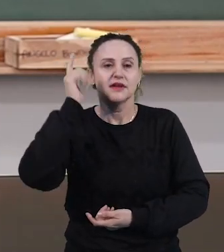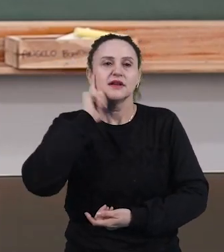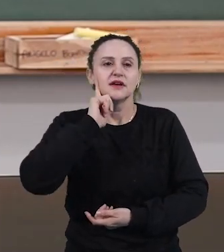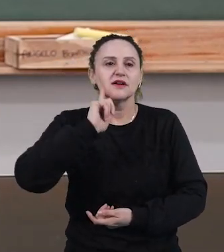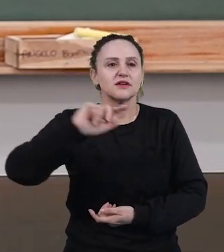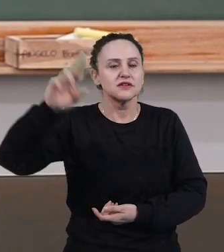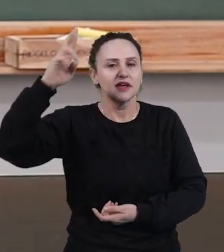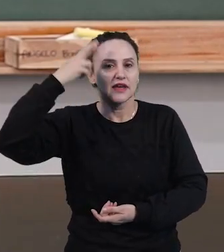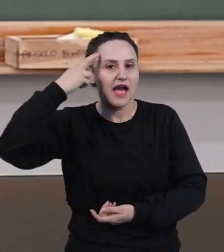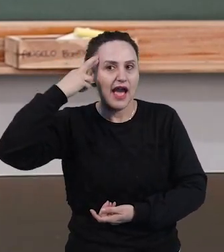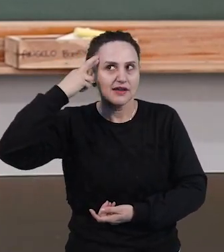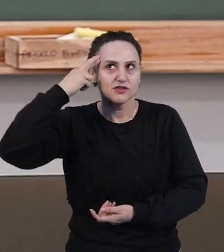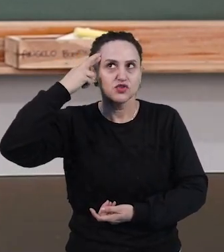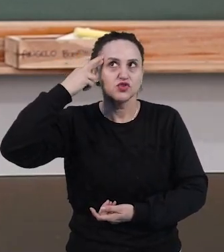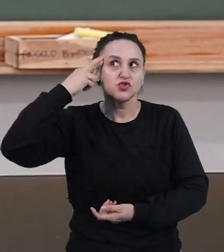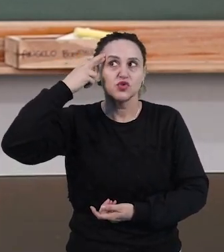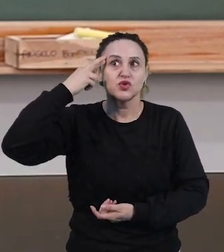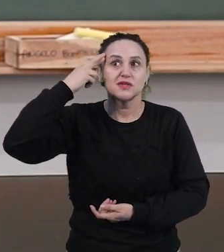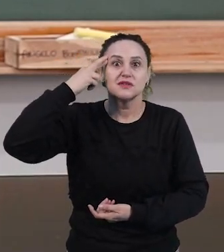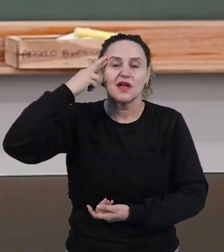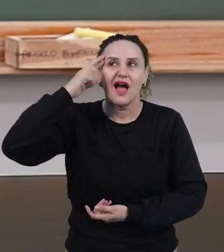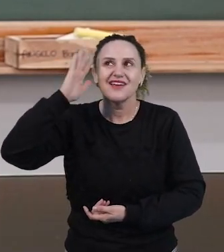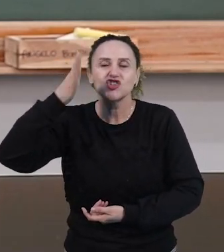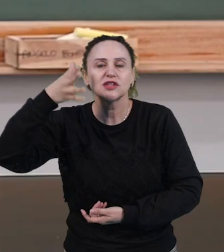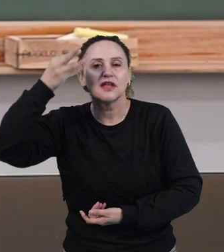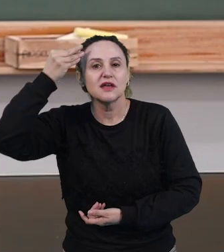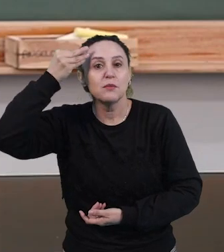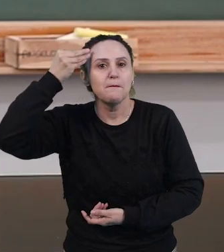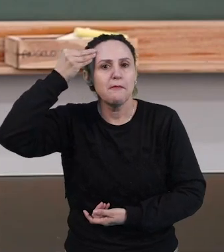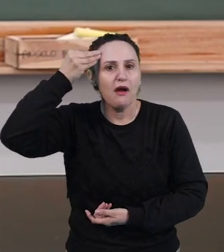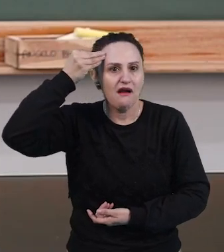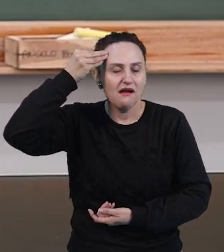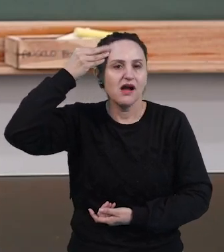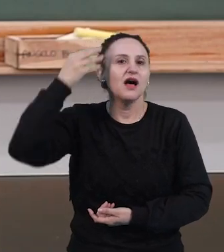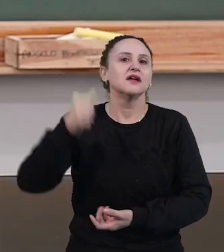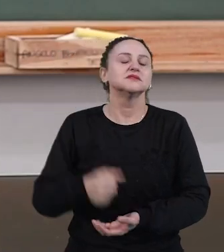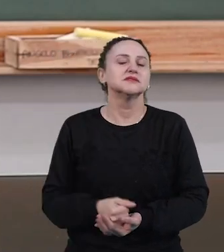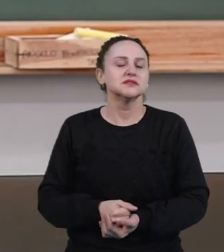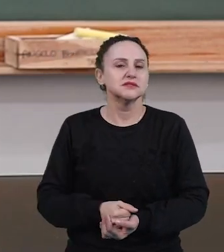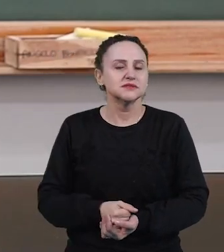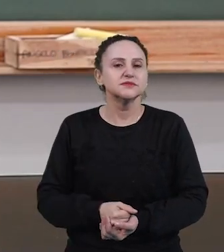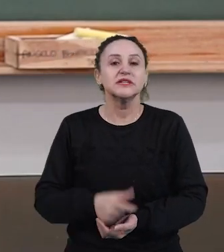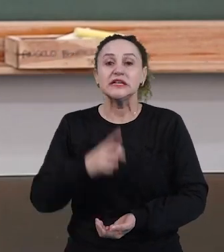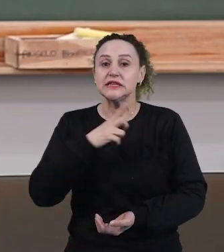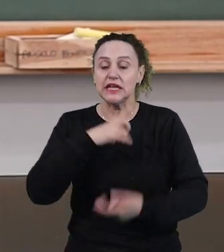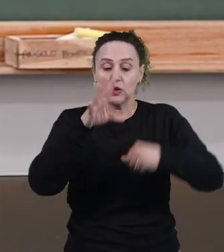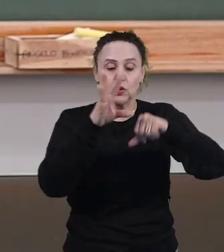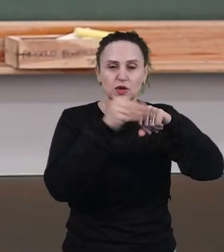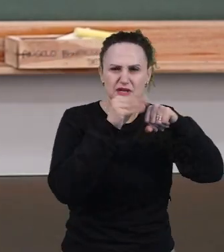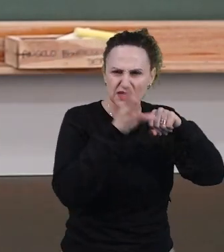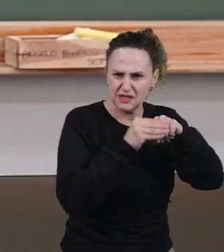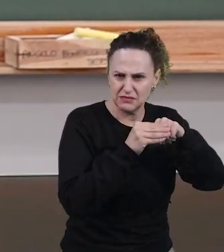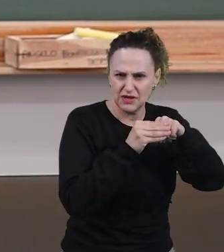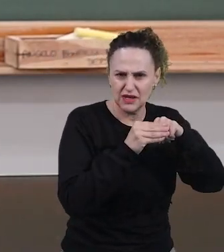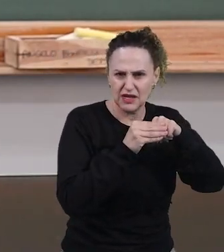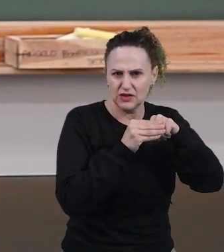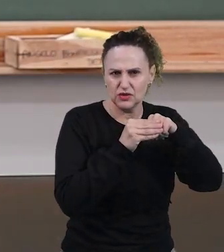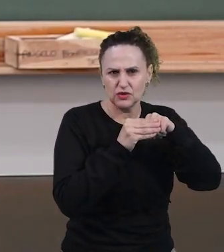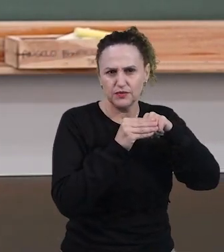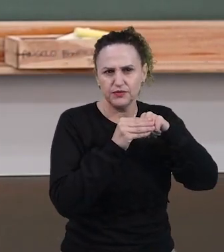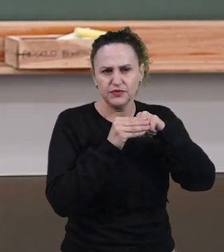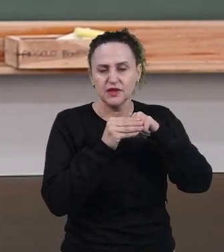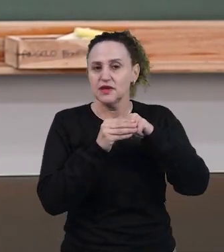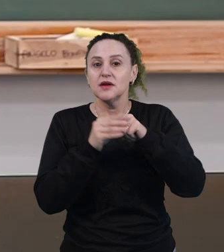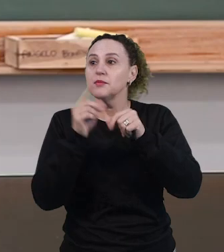objetos manipuláveis, já trabalha com hipóteses e proposições, né? Por isso, por exemplo, determinados conhecimentos matemáticos não adianta eu ensinar para criança